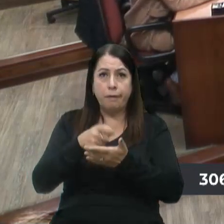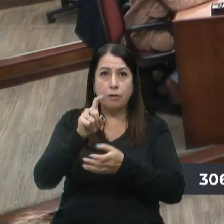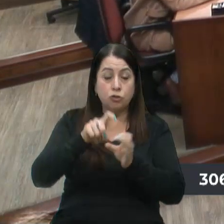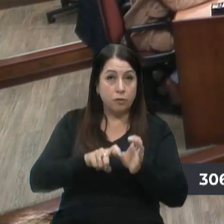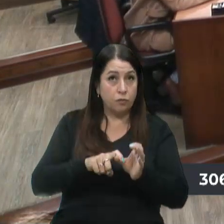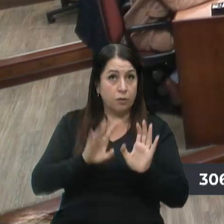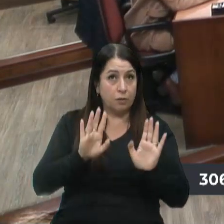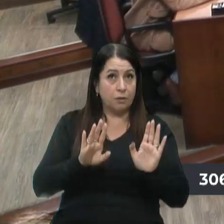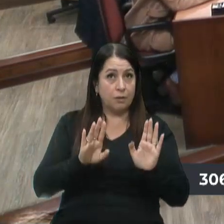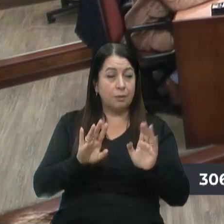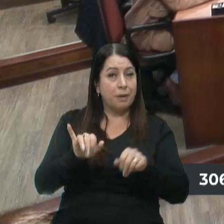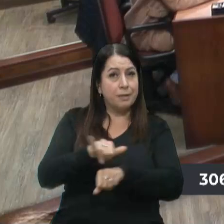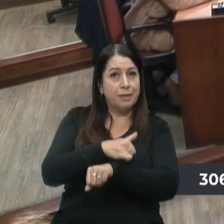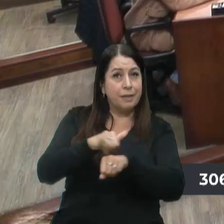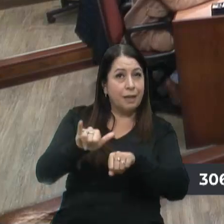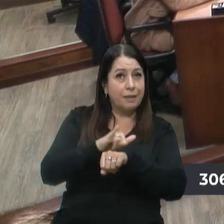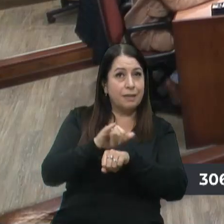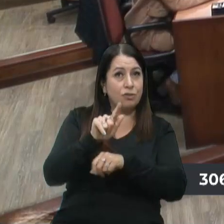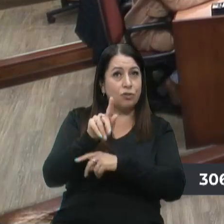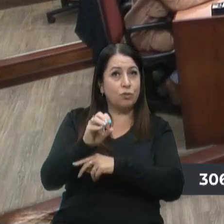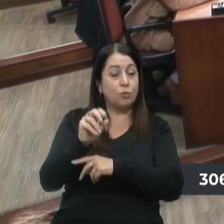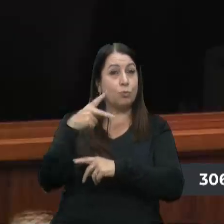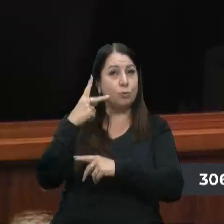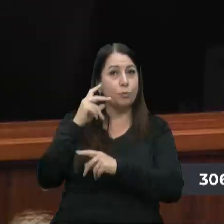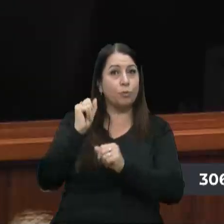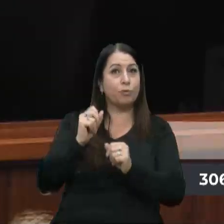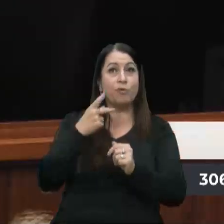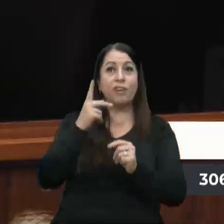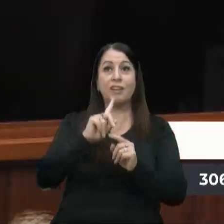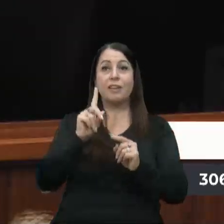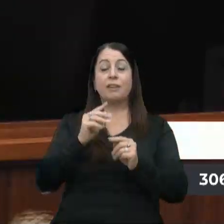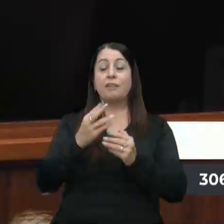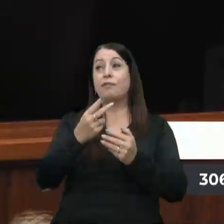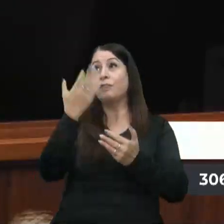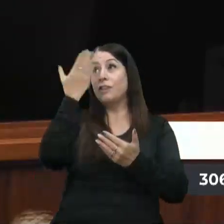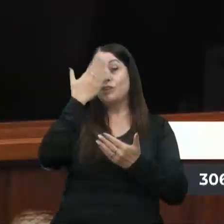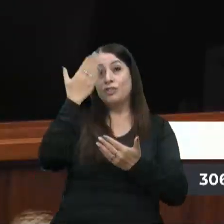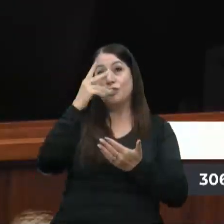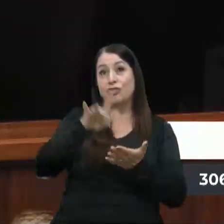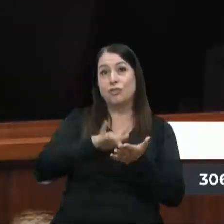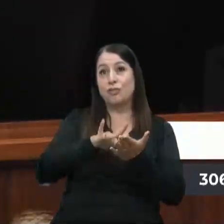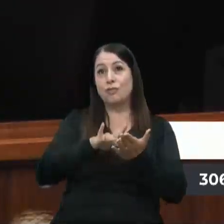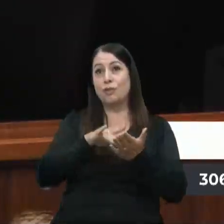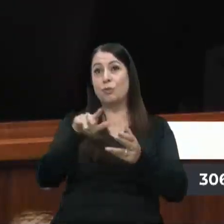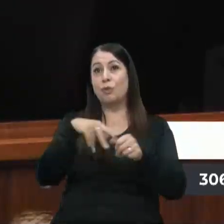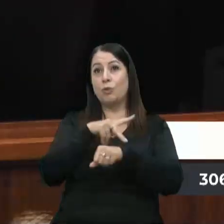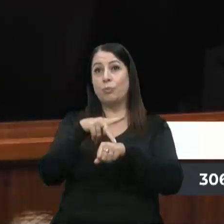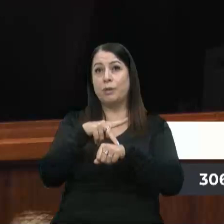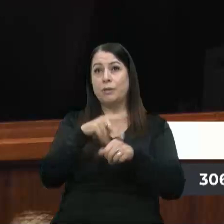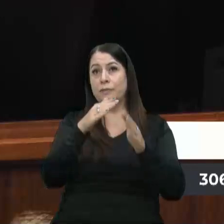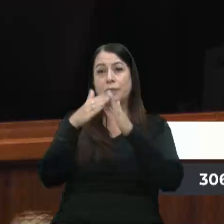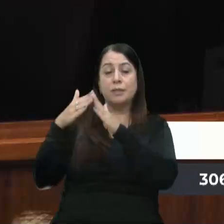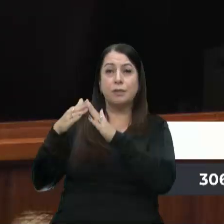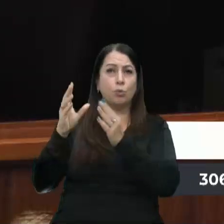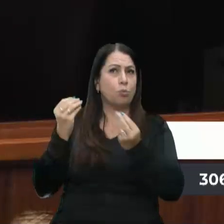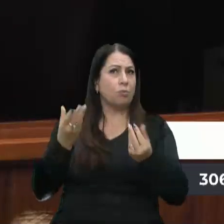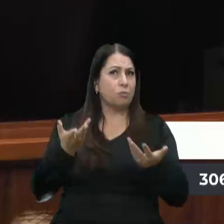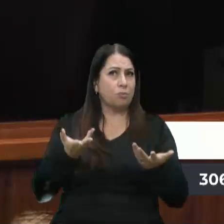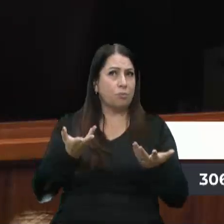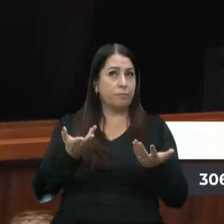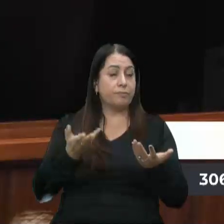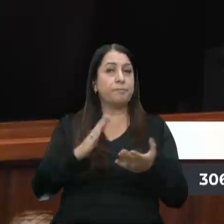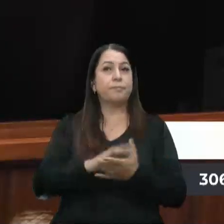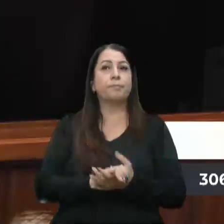Mas a questão estratégica já é política nós não podemos negar e fechar os olhos e não a gente não quer conversar com países Como assim